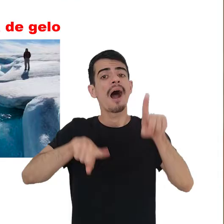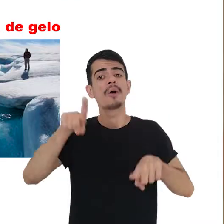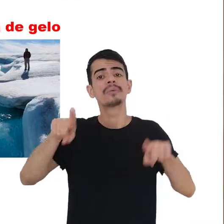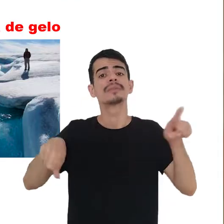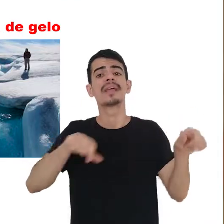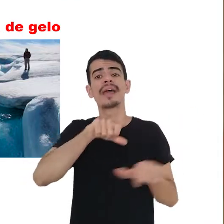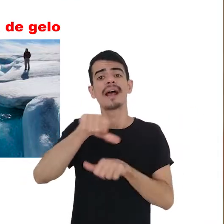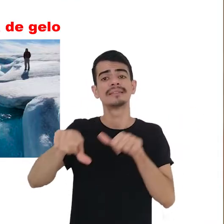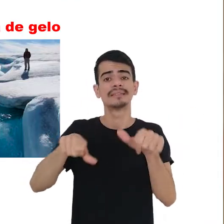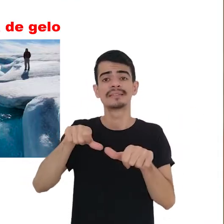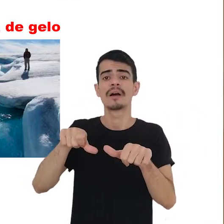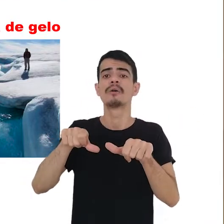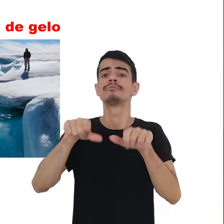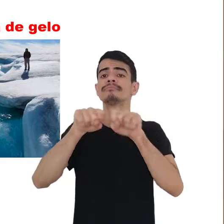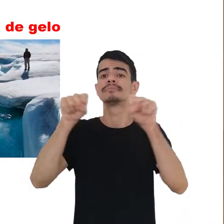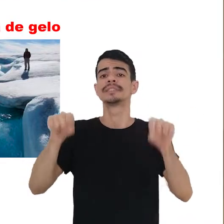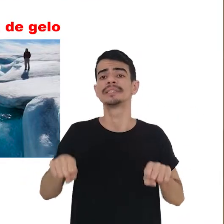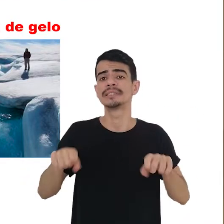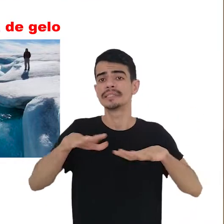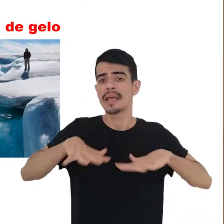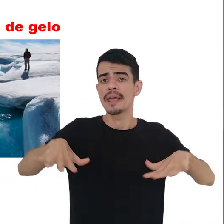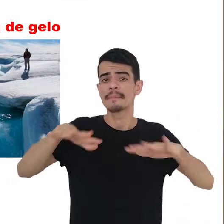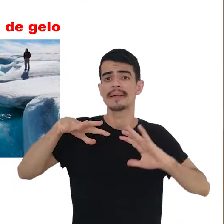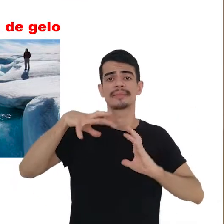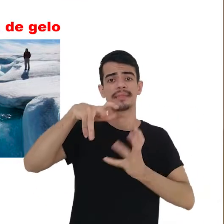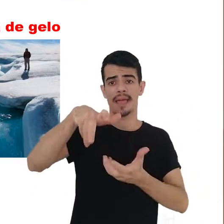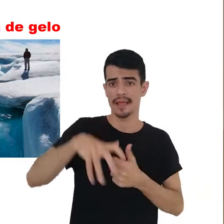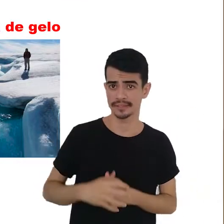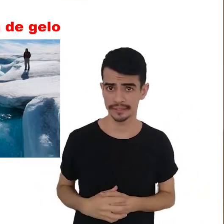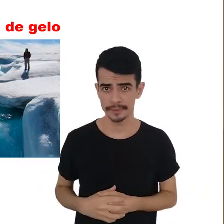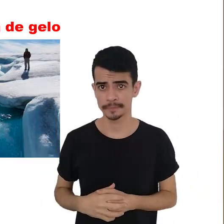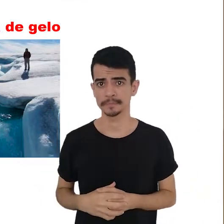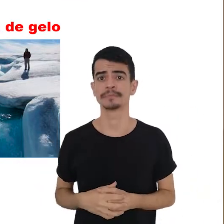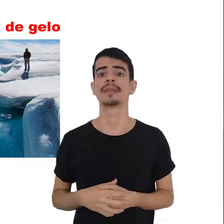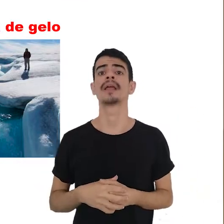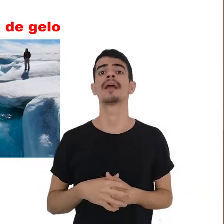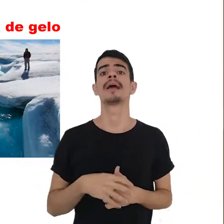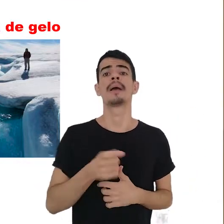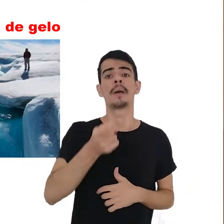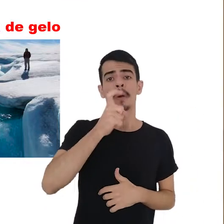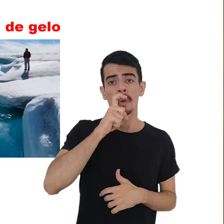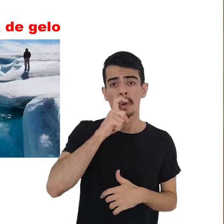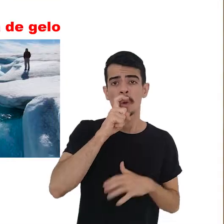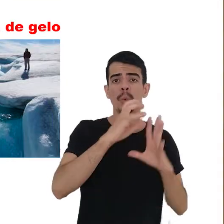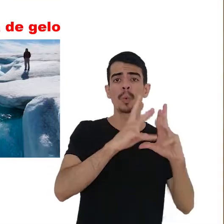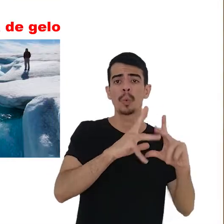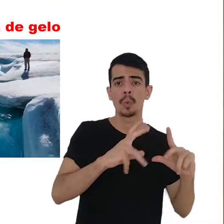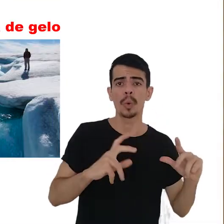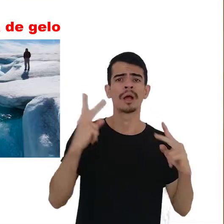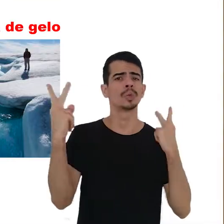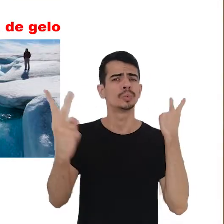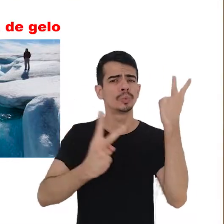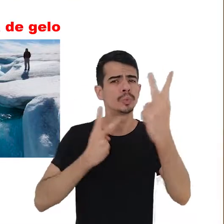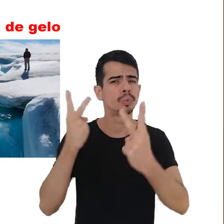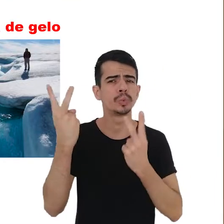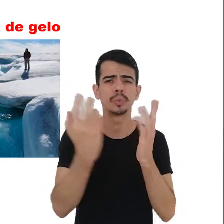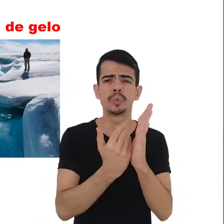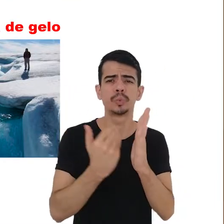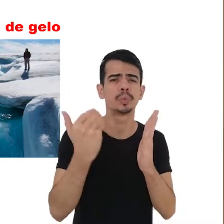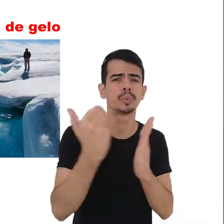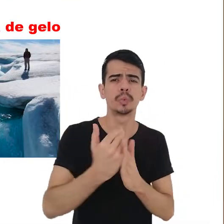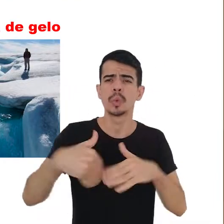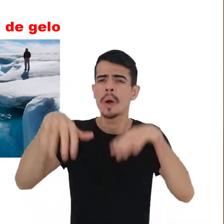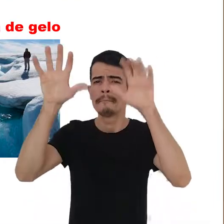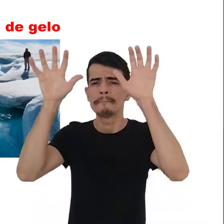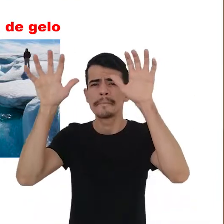de diversos processos no sistema terrestre. Perda de massa de gelo, aumento de eventos extremos, aumento de tempestades,